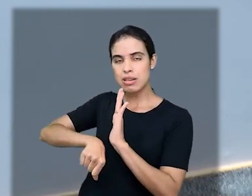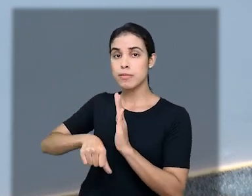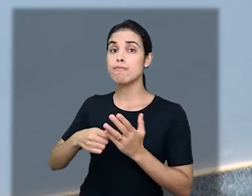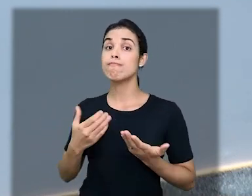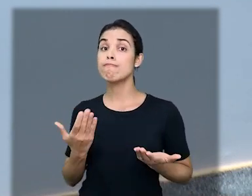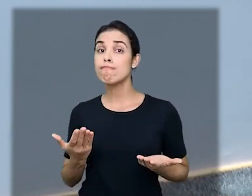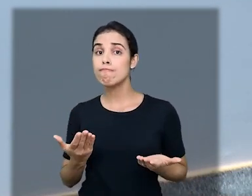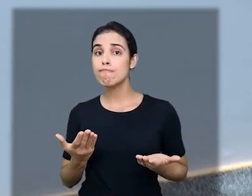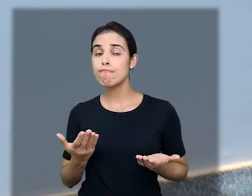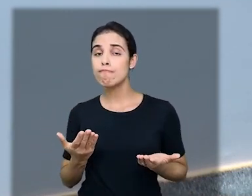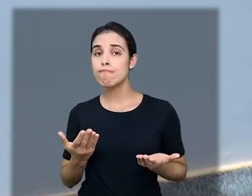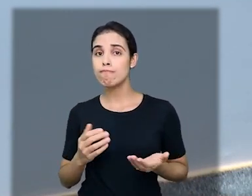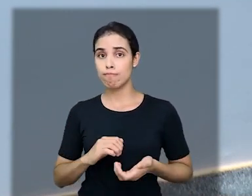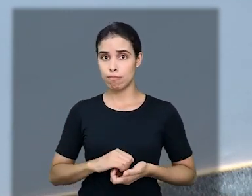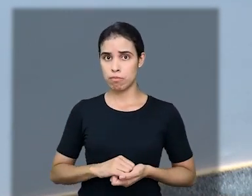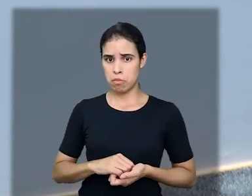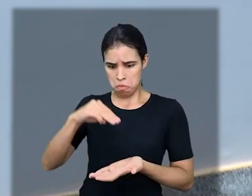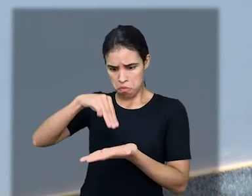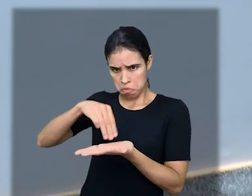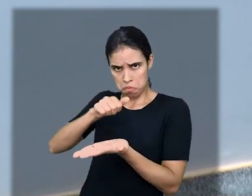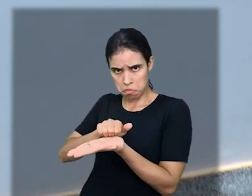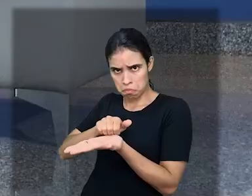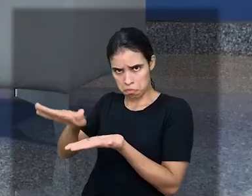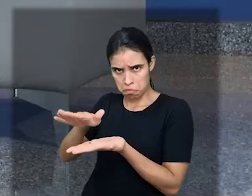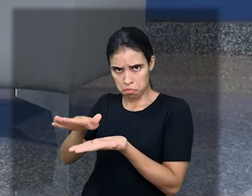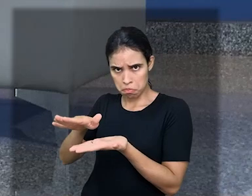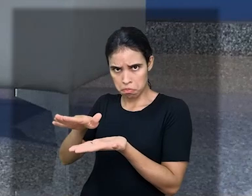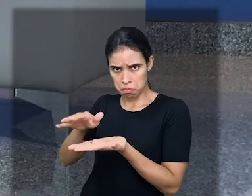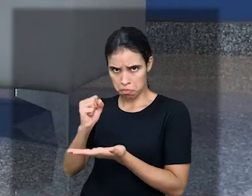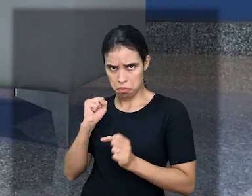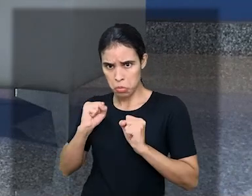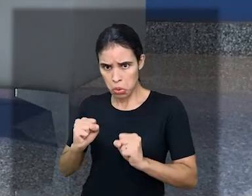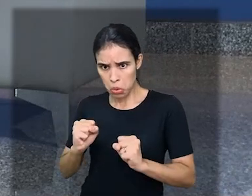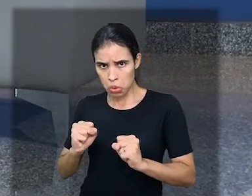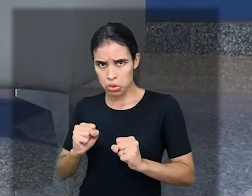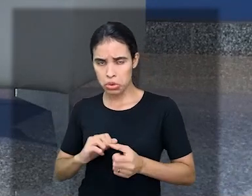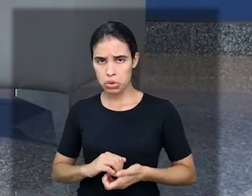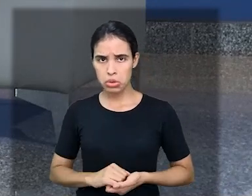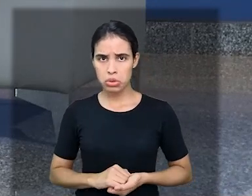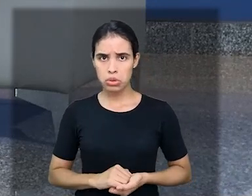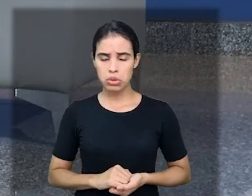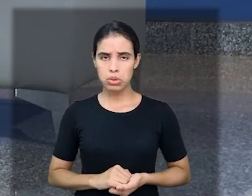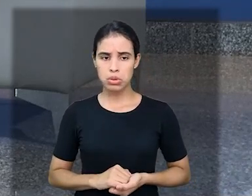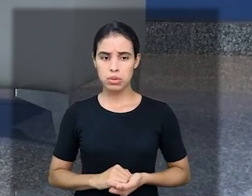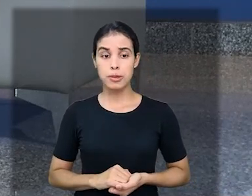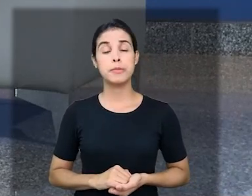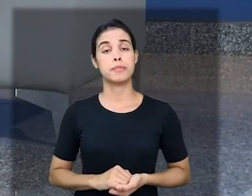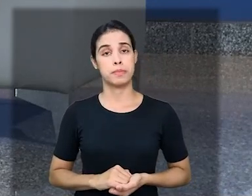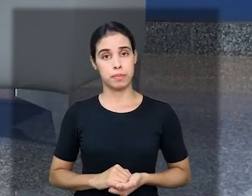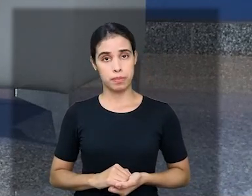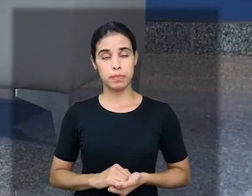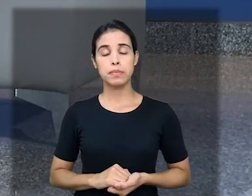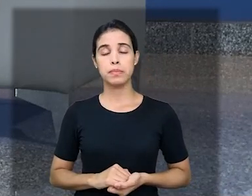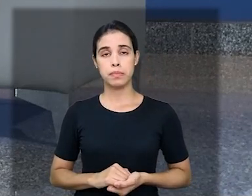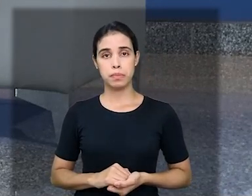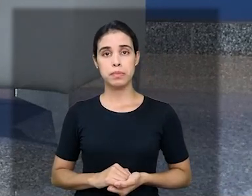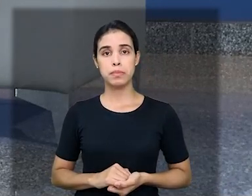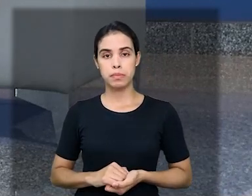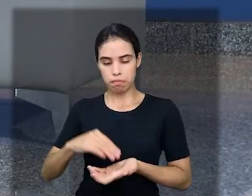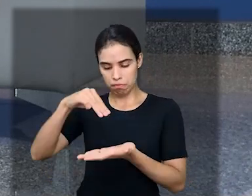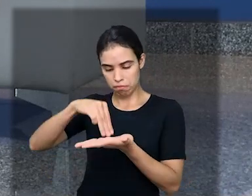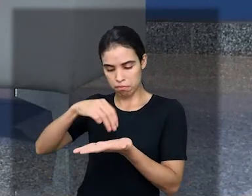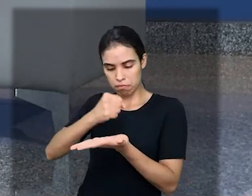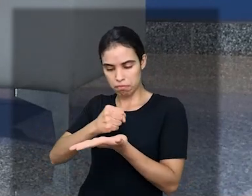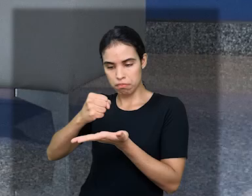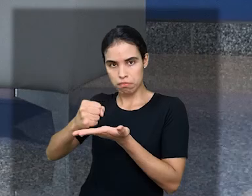tipo, né? Ele ainda assim pode dar justa causa? Mesmo não envolvendo diretamente a empresa? Um dos requisitos para a